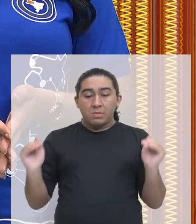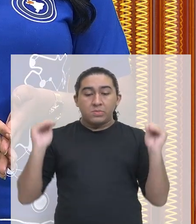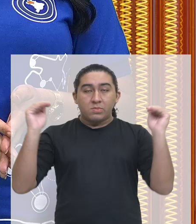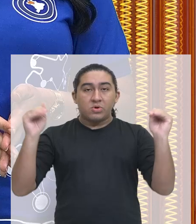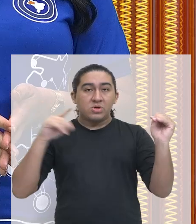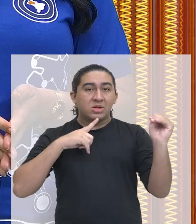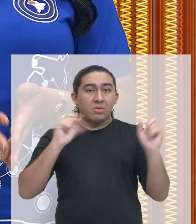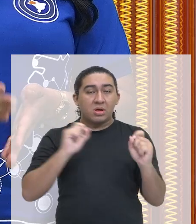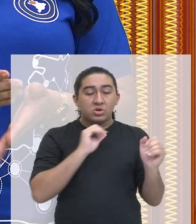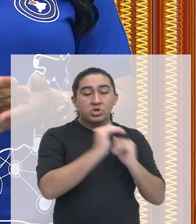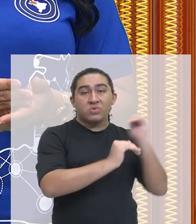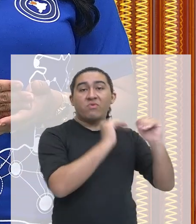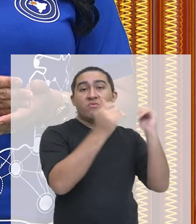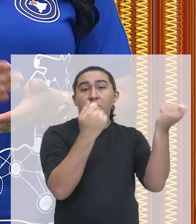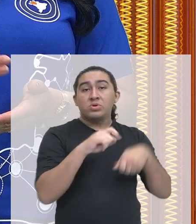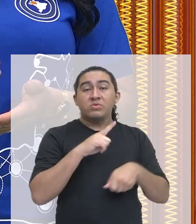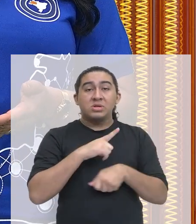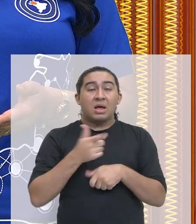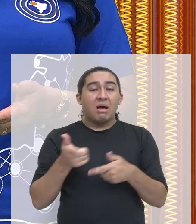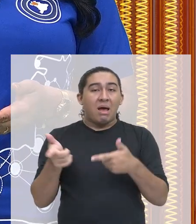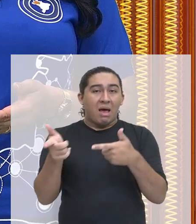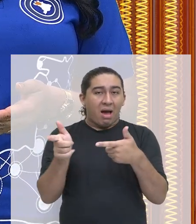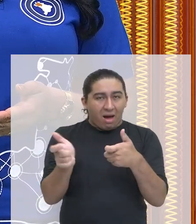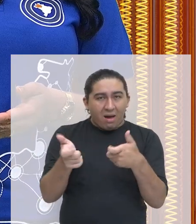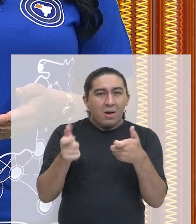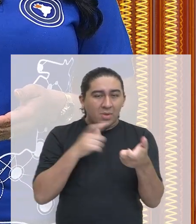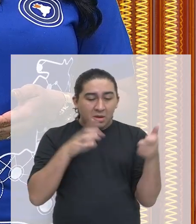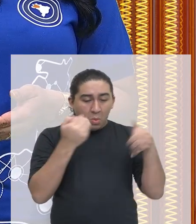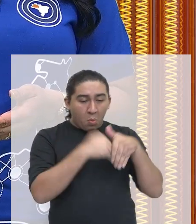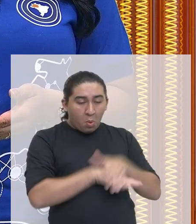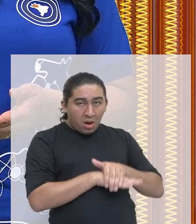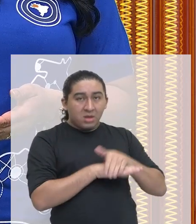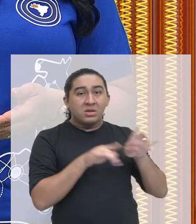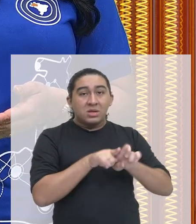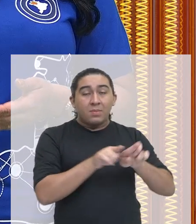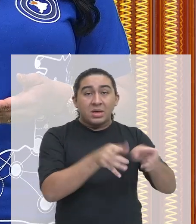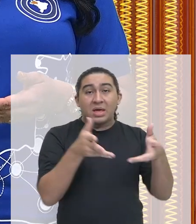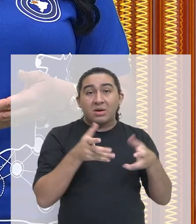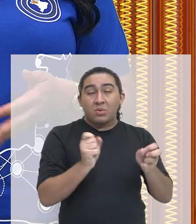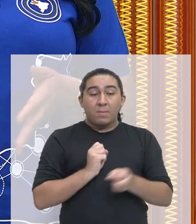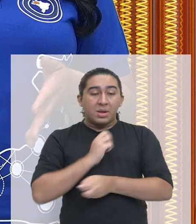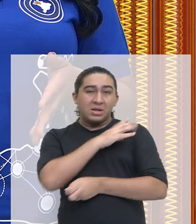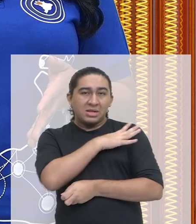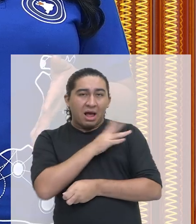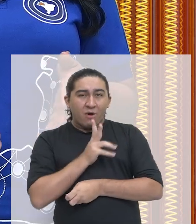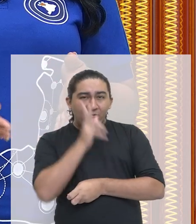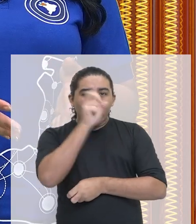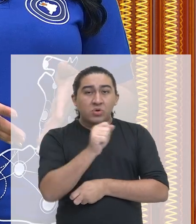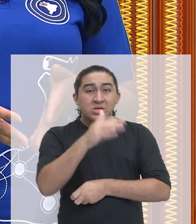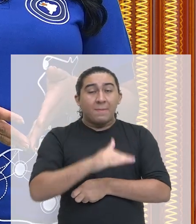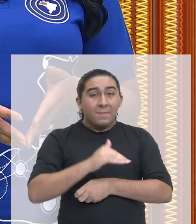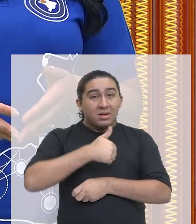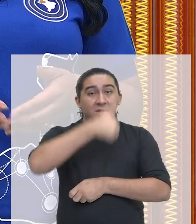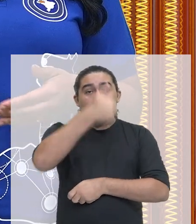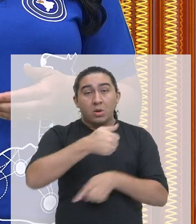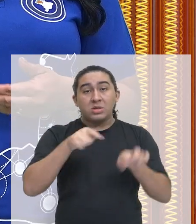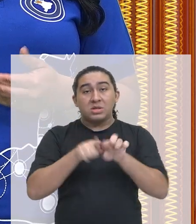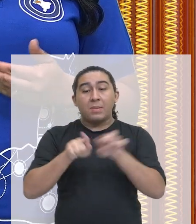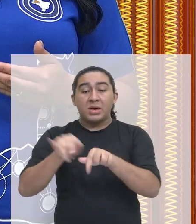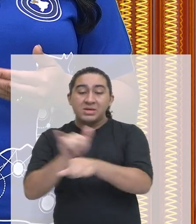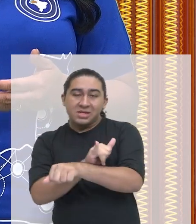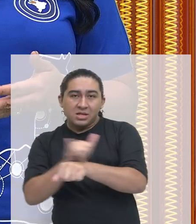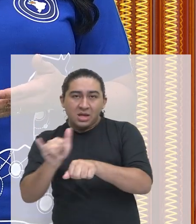duas superpotências para desenvolver e acumular arsenais nucleares, buscando superioridade militar